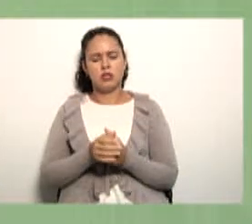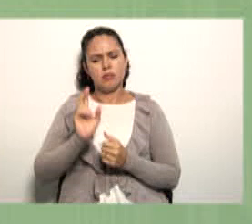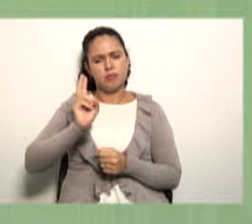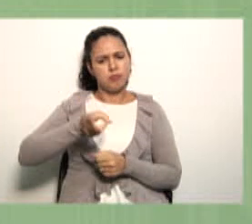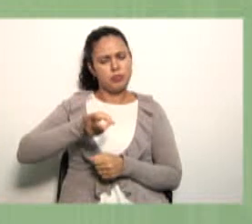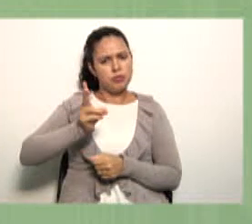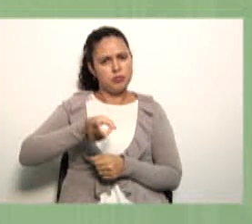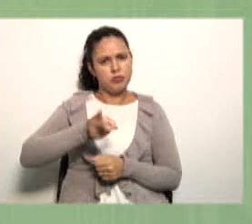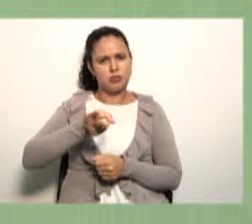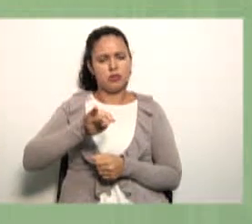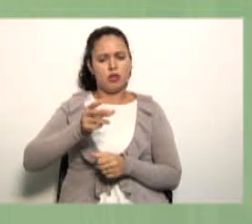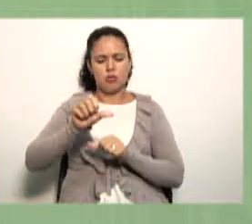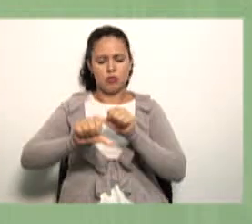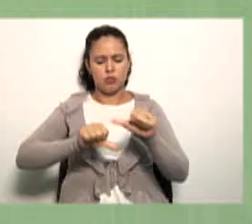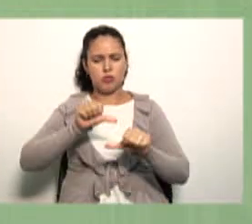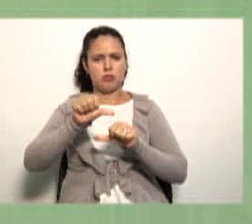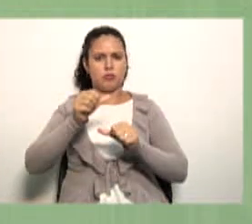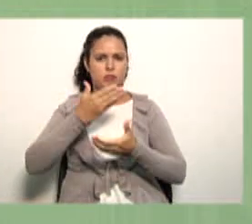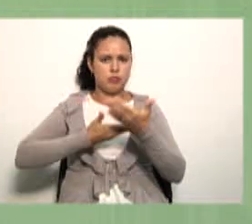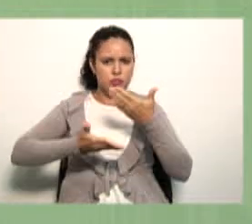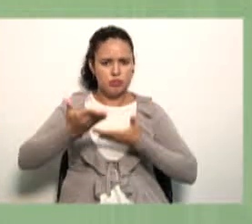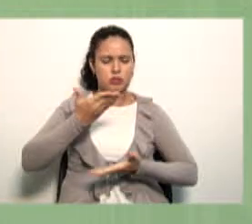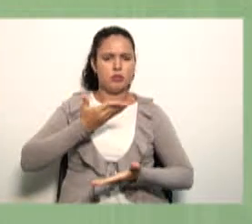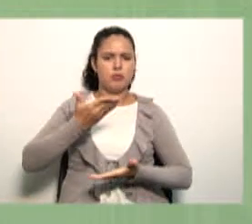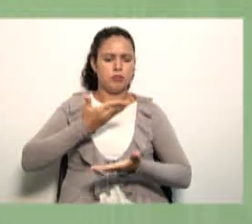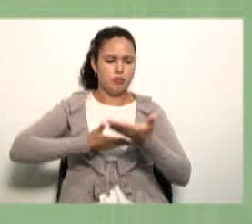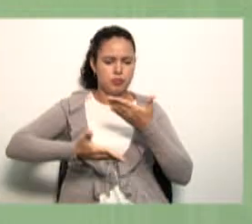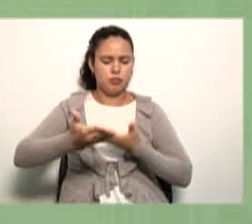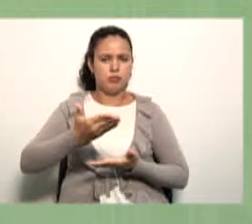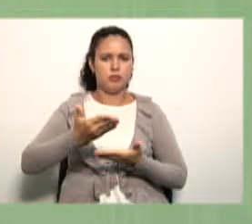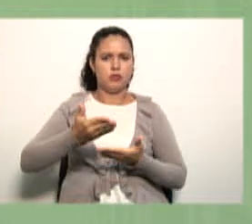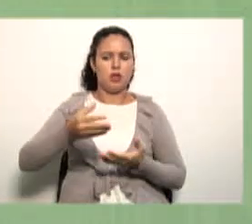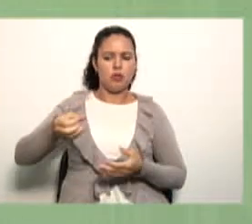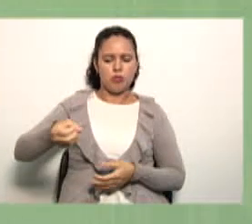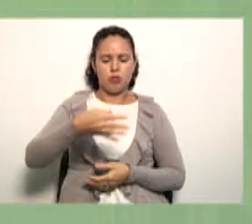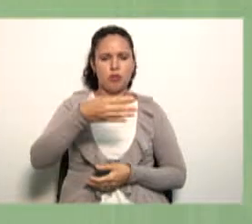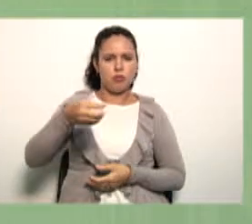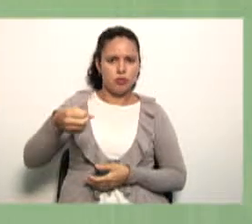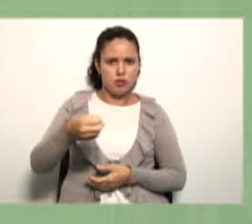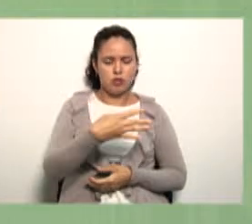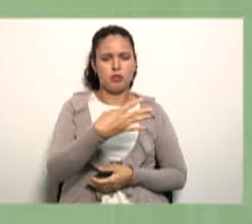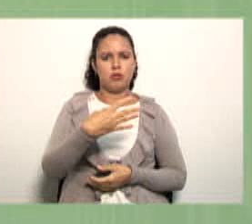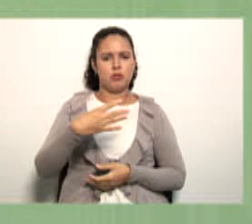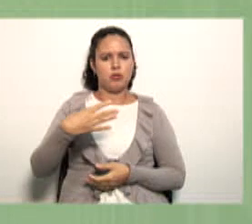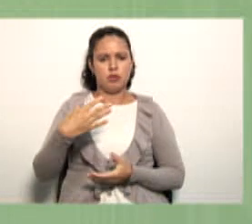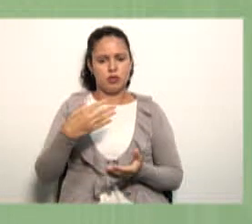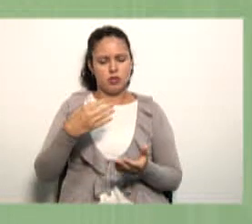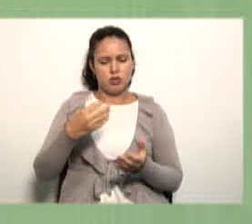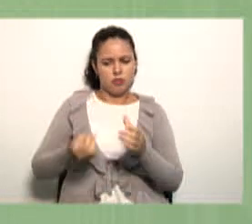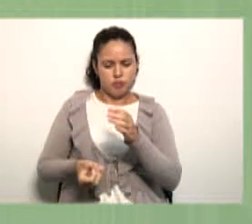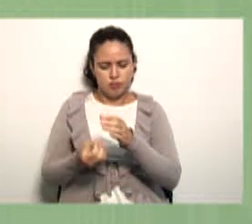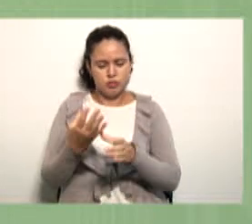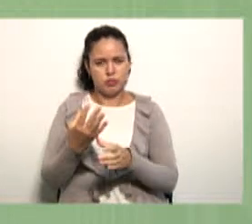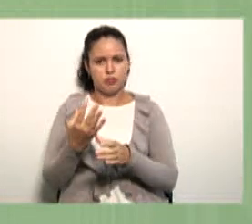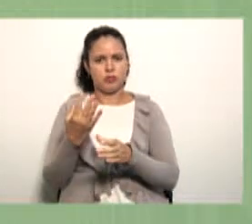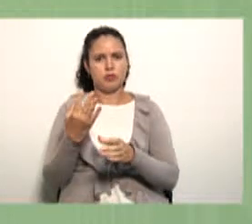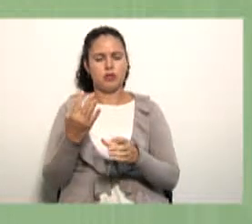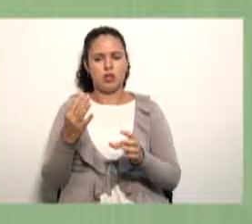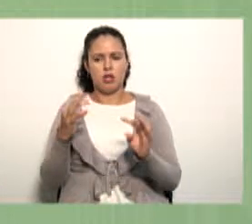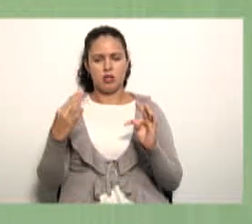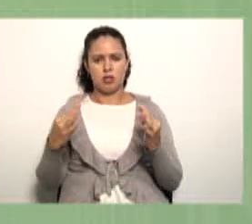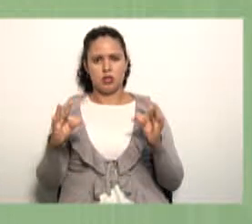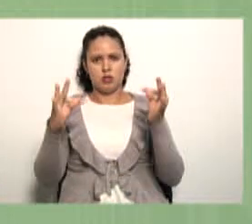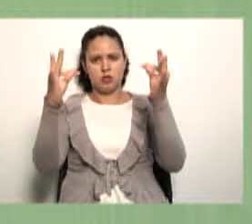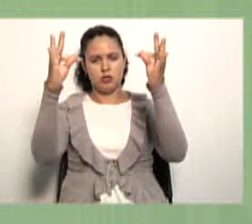continuamente modificadas por constantes inovações tecnológicas. Quando eu estou falando disso, estou querendo me referir, por